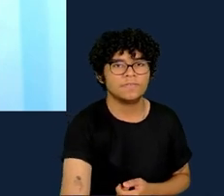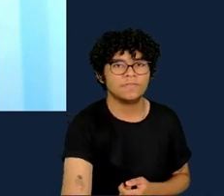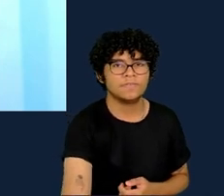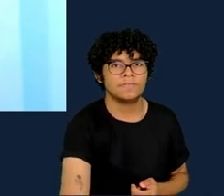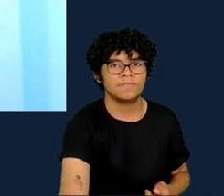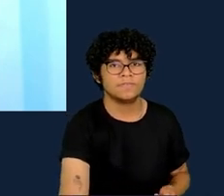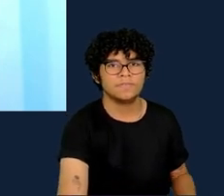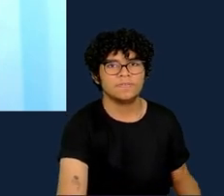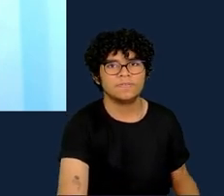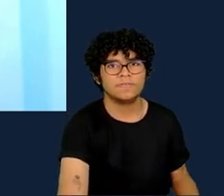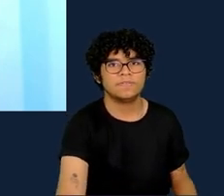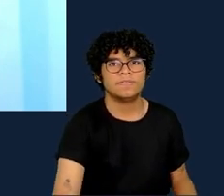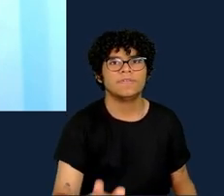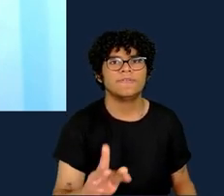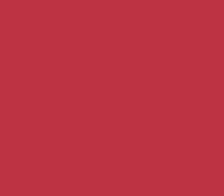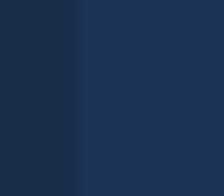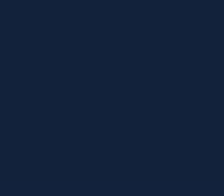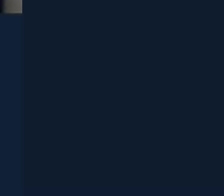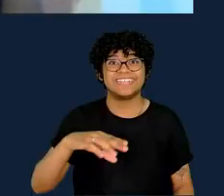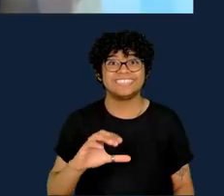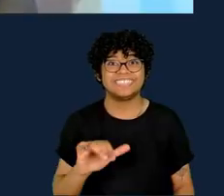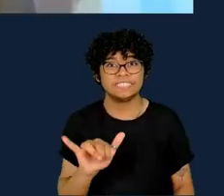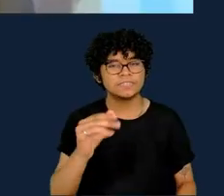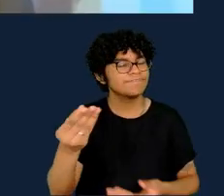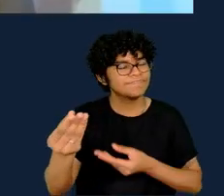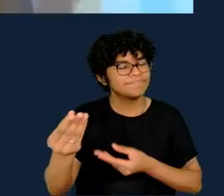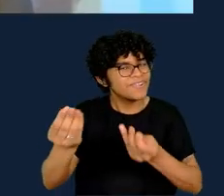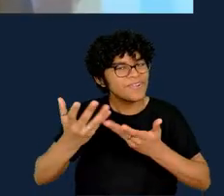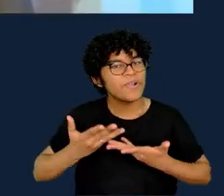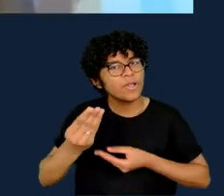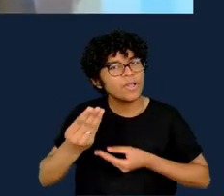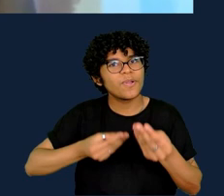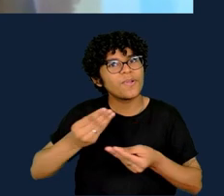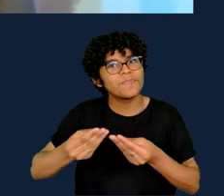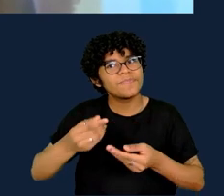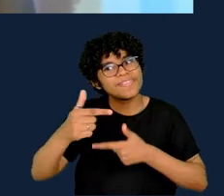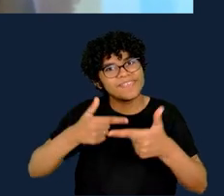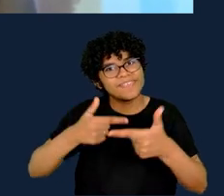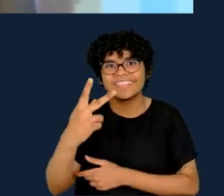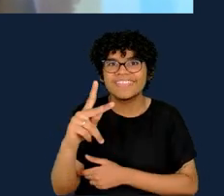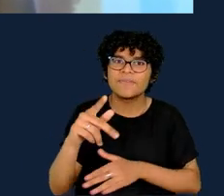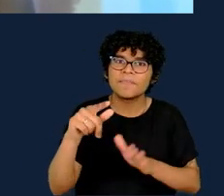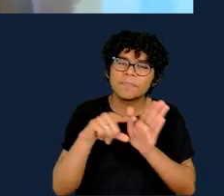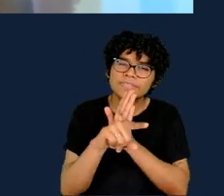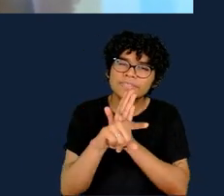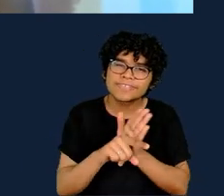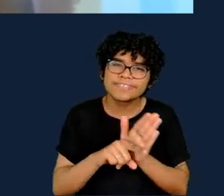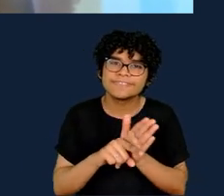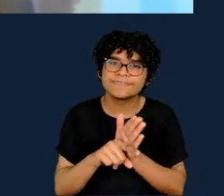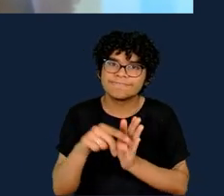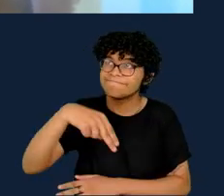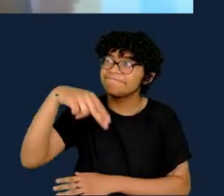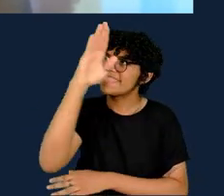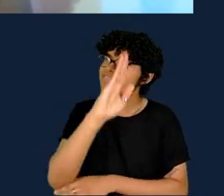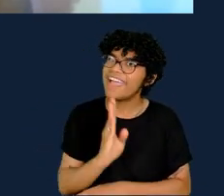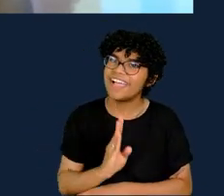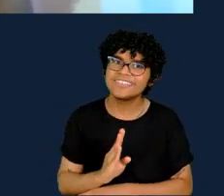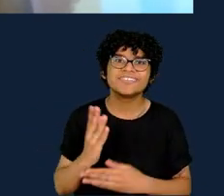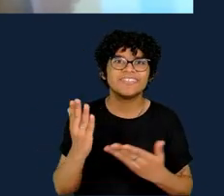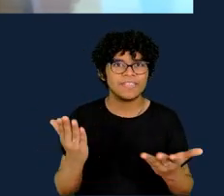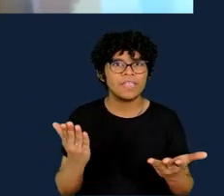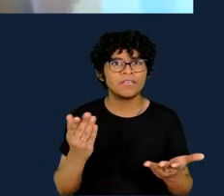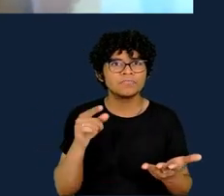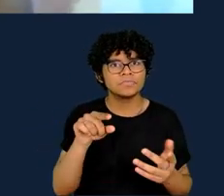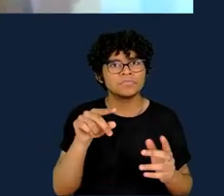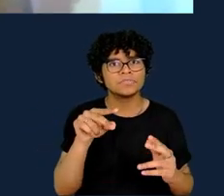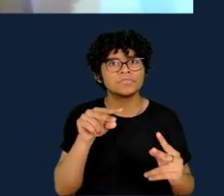Franci, conta um pouquinho para a gente do seu trabalho como pesquisadora no Museu Nacional. Acho que você também traz uma perspectiva muito